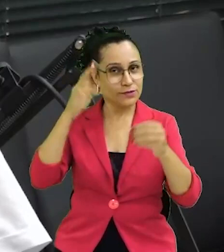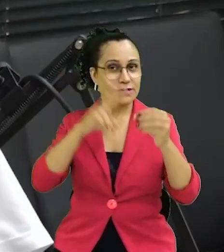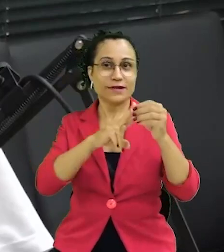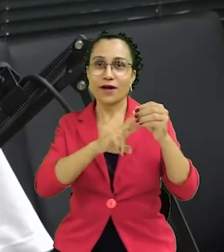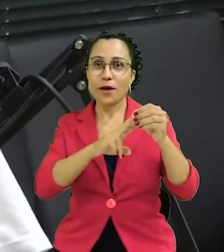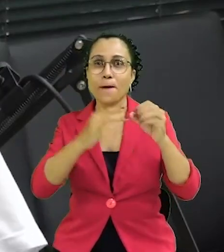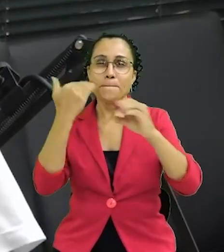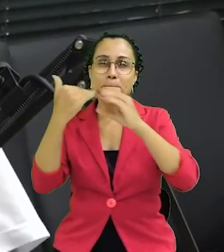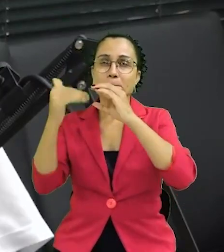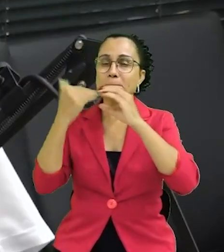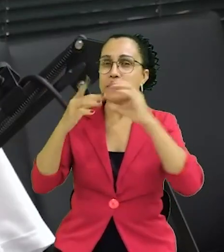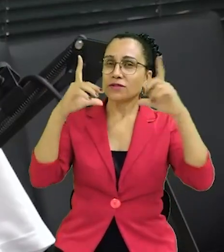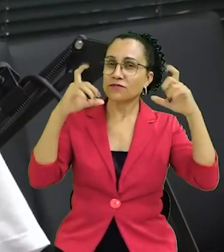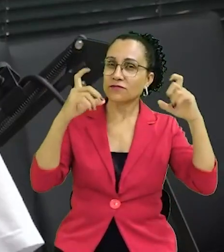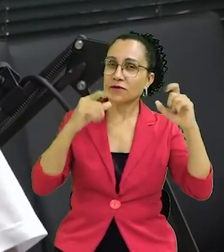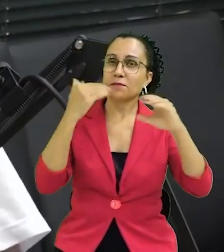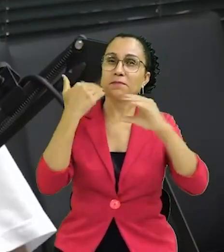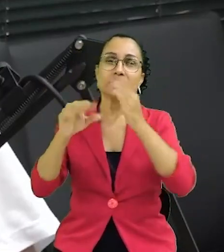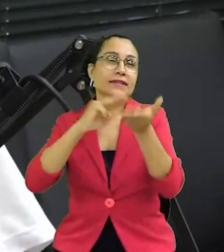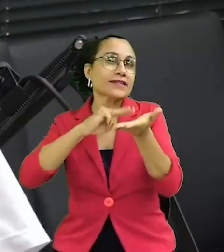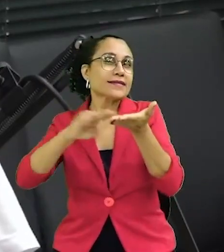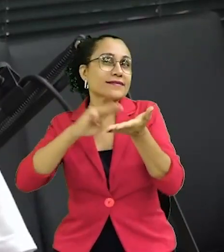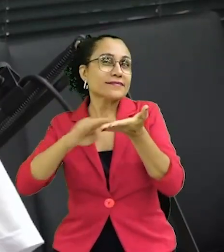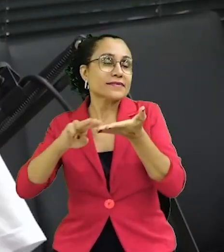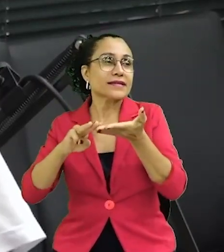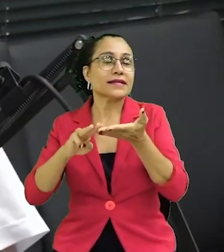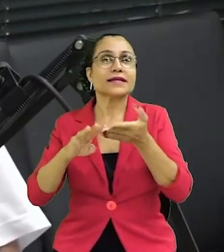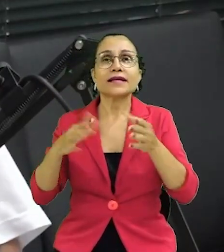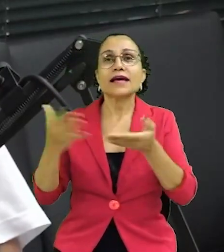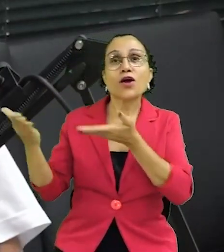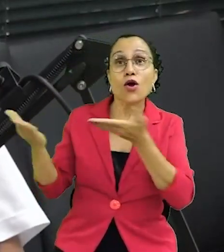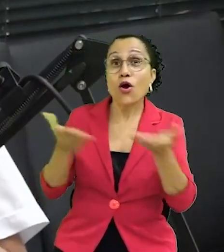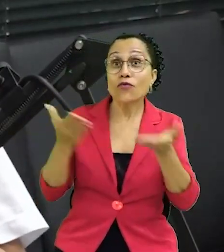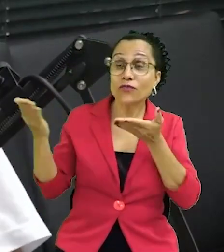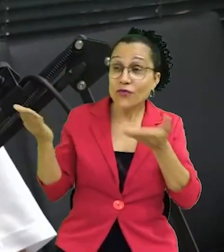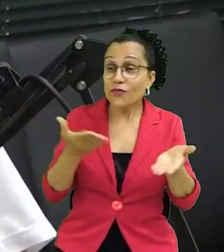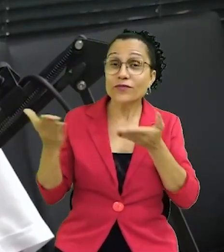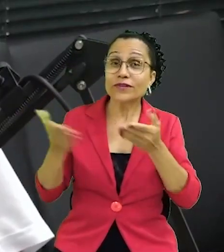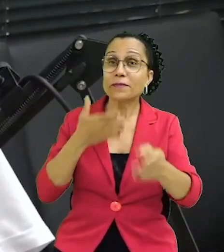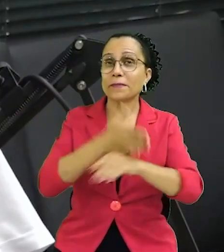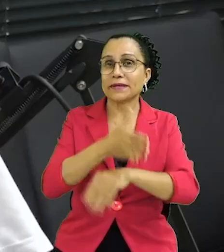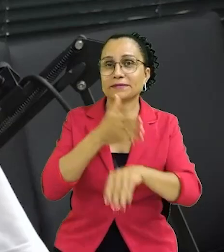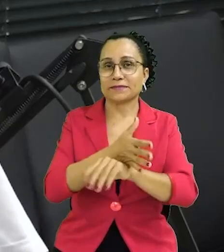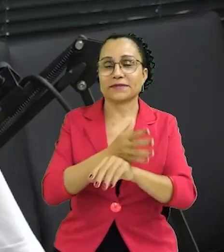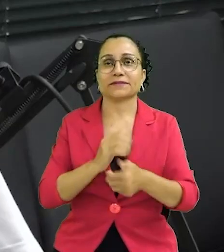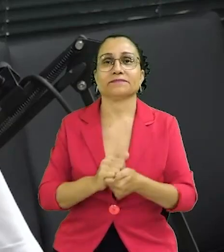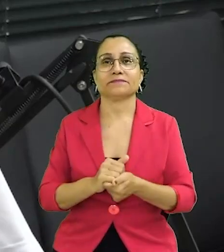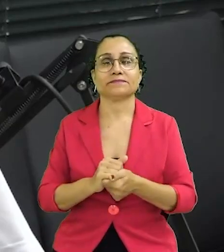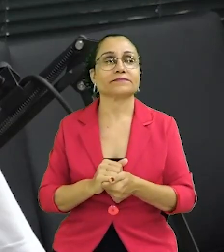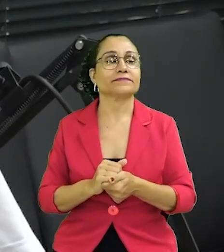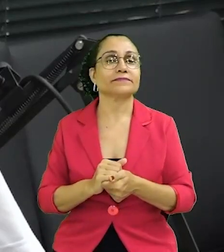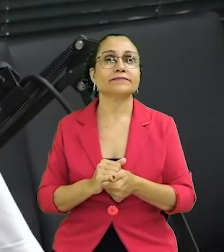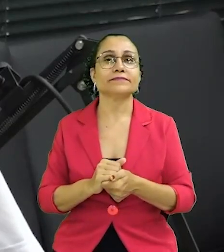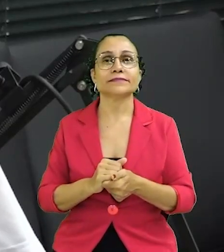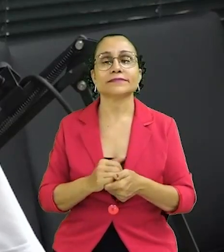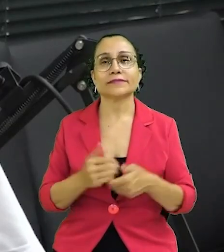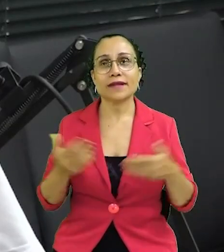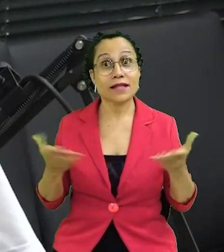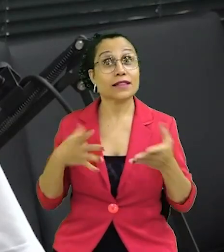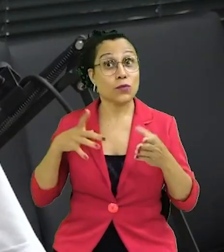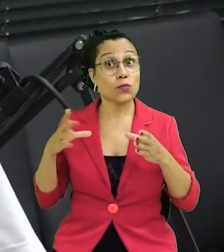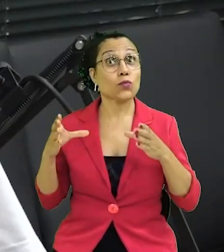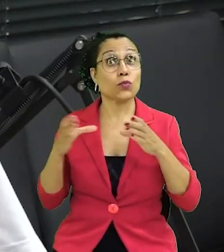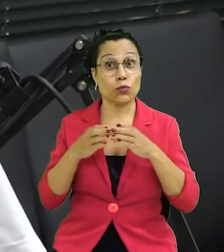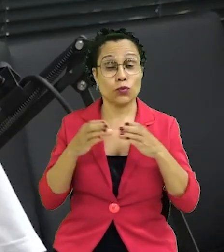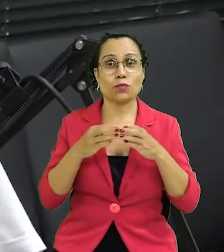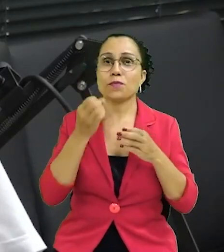feedback, mandando foto, mandando mensagem. E eu sempre falo, convida mais gente para participar, convida mais gente. Bom, a gente tem uma turma bem